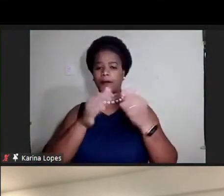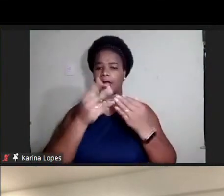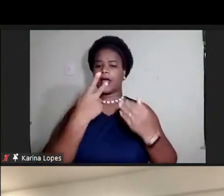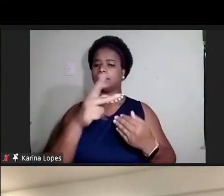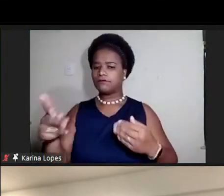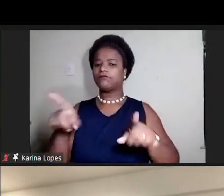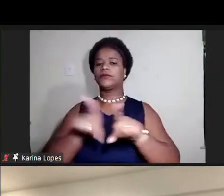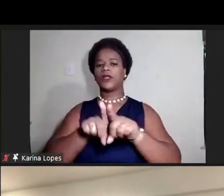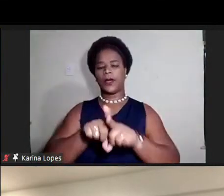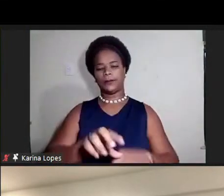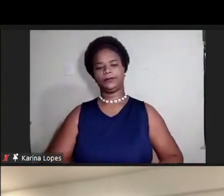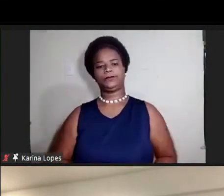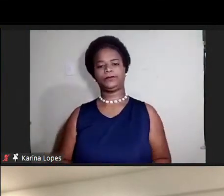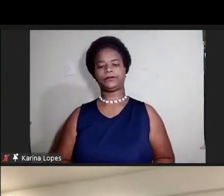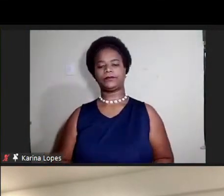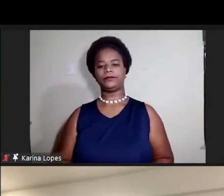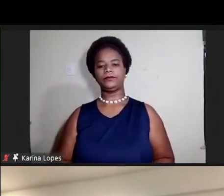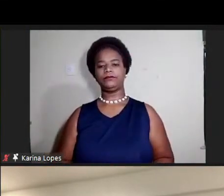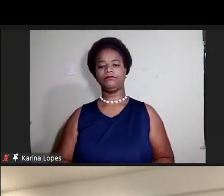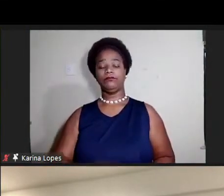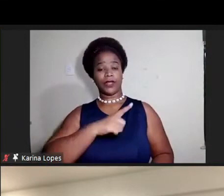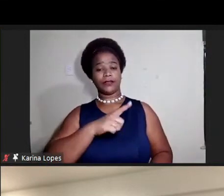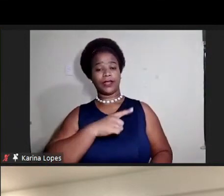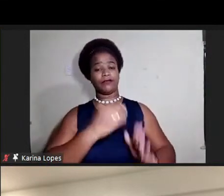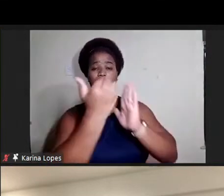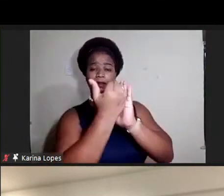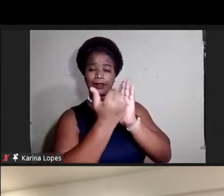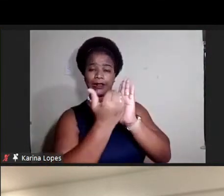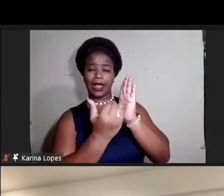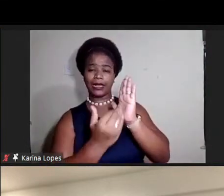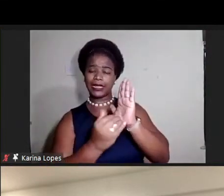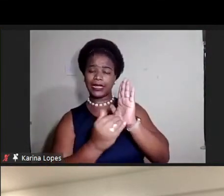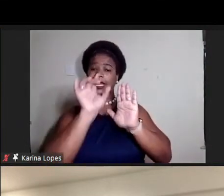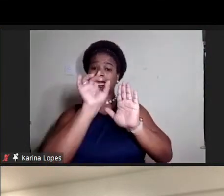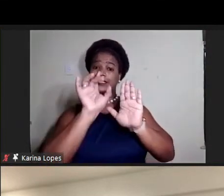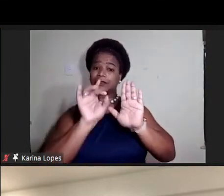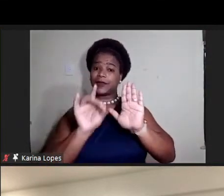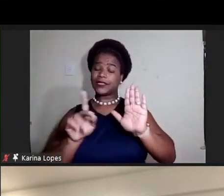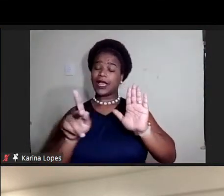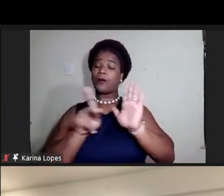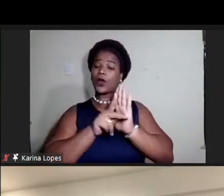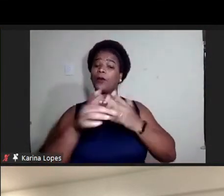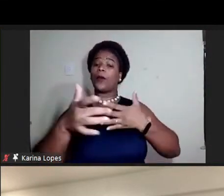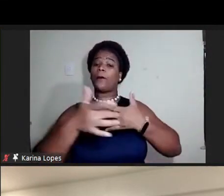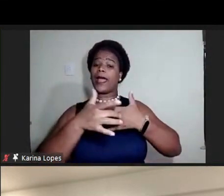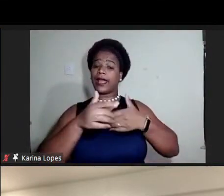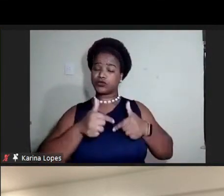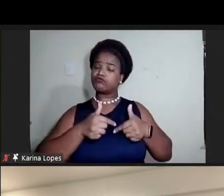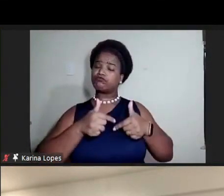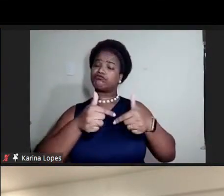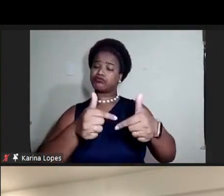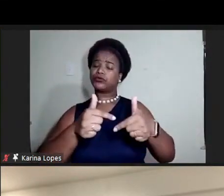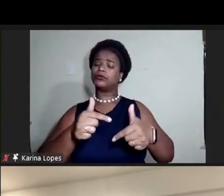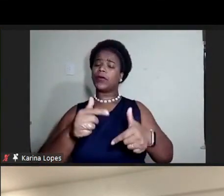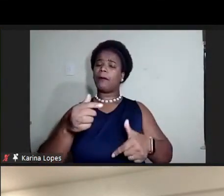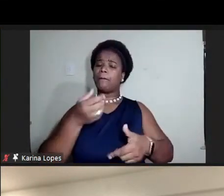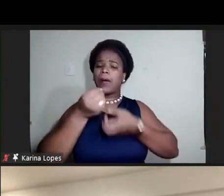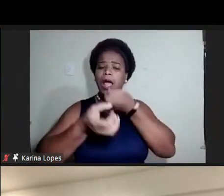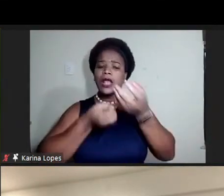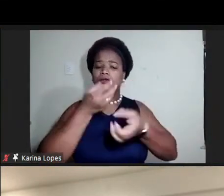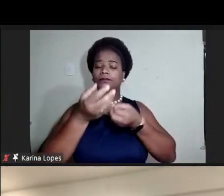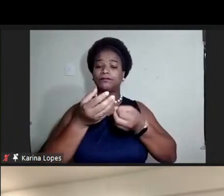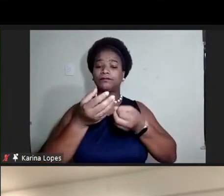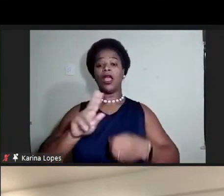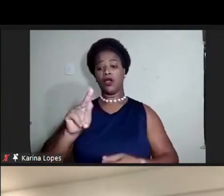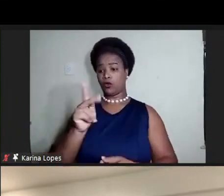Na seleta lista dos médicos executivos mais atuantes e elogiados, Hugo Borges, médico, professor